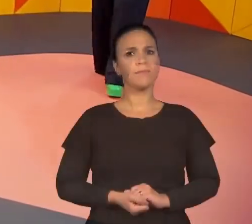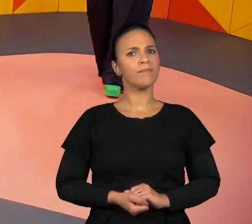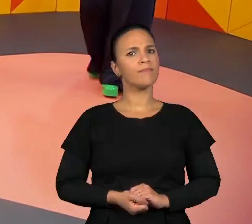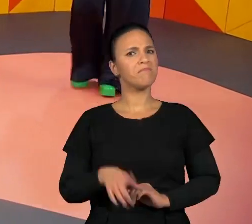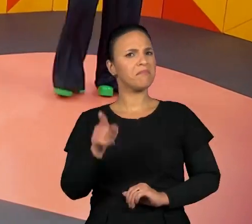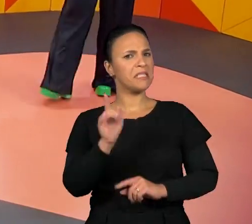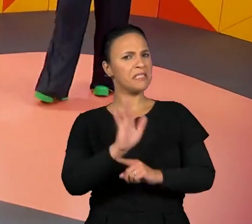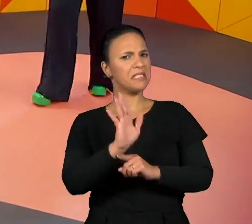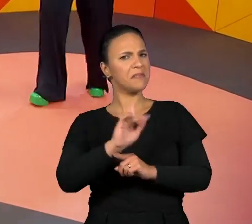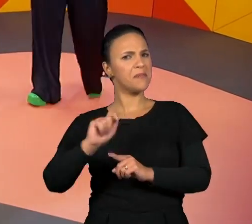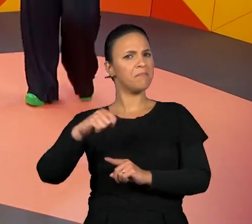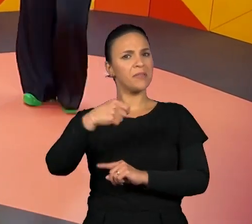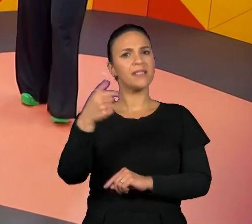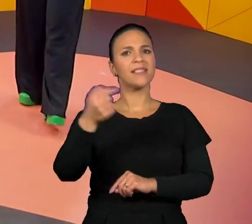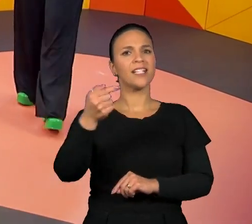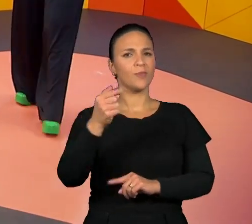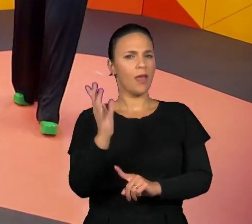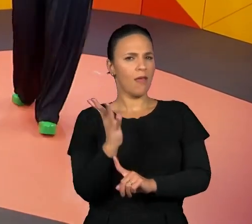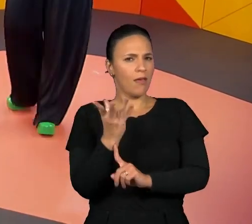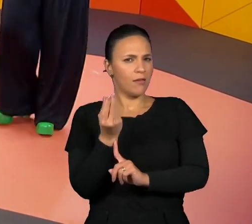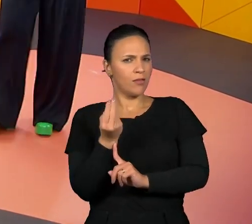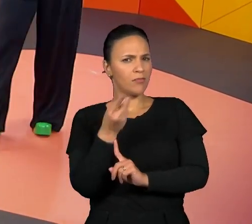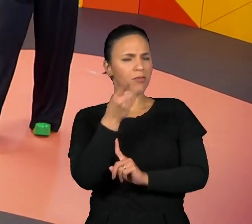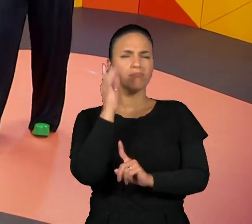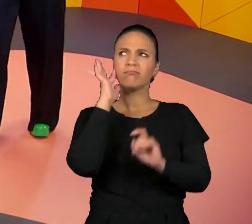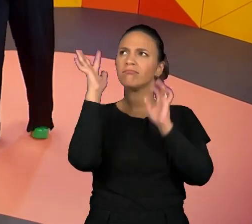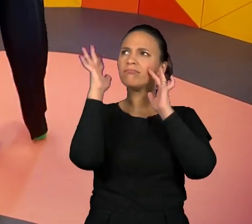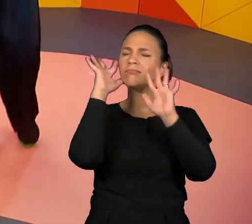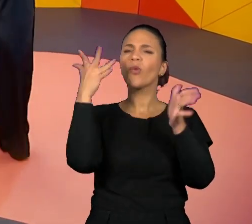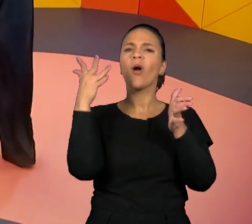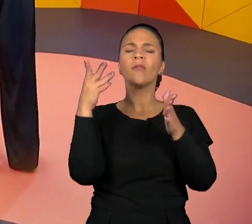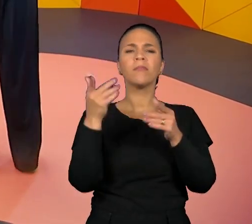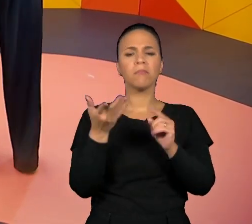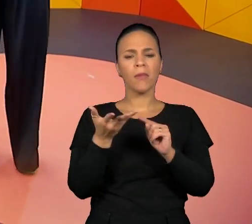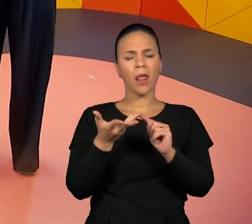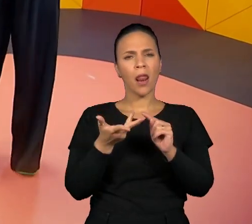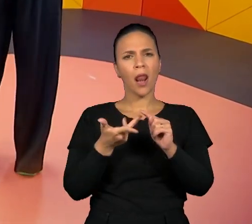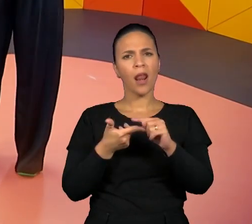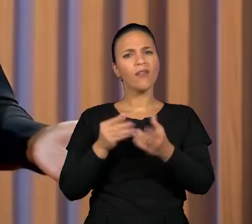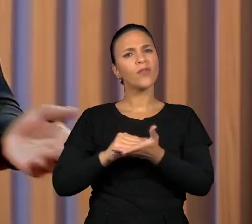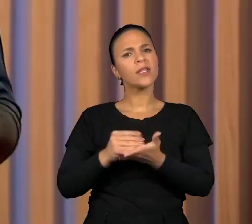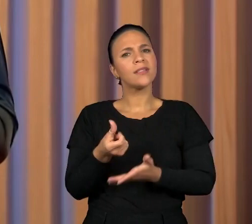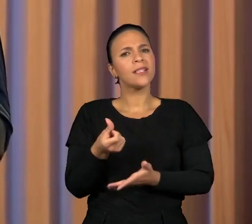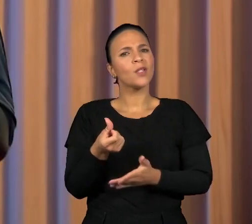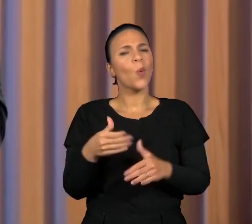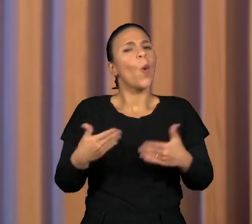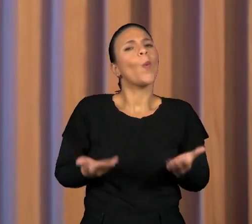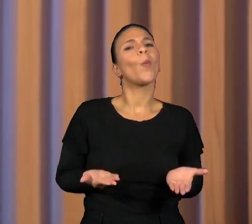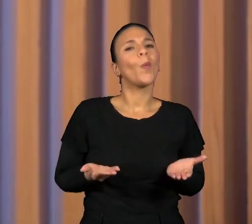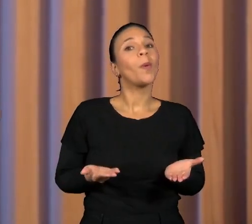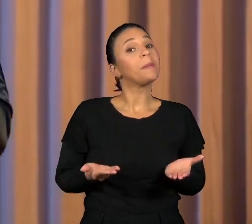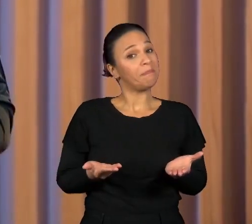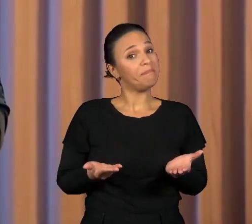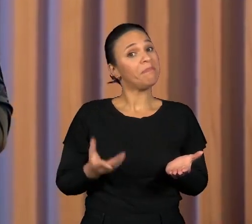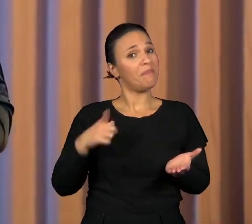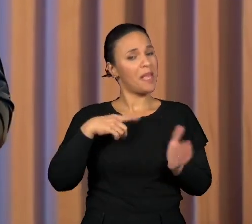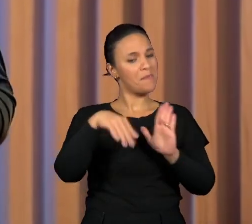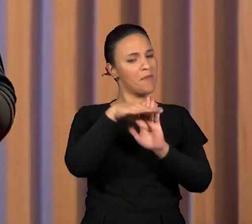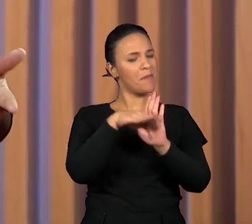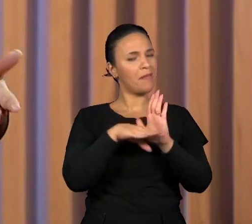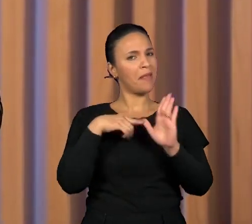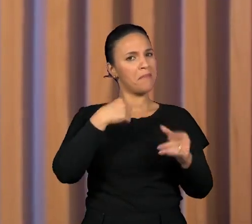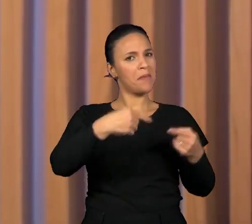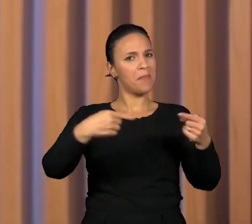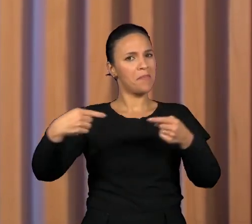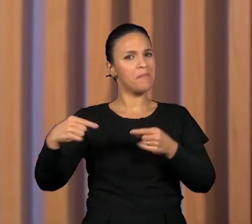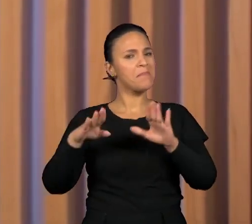Se o cinema é a sétima arte, você já parou para se perguntar quais são as outras 6? Há divergências na lista, mas